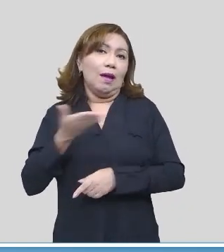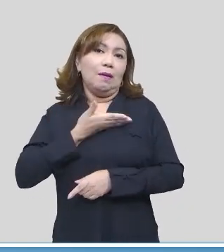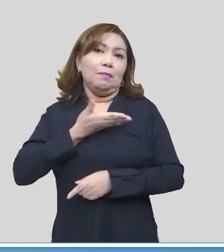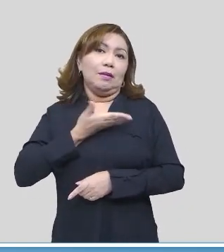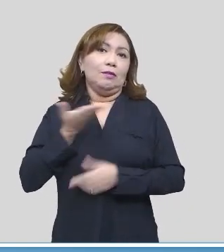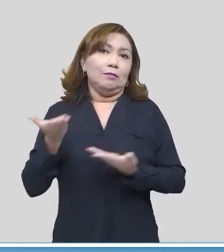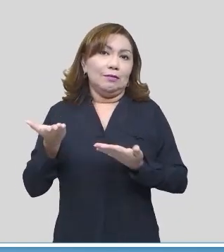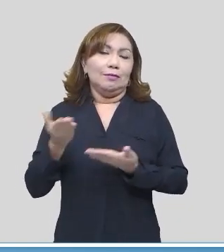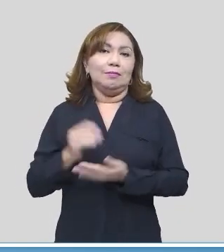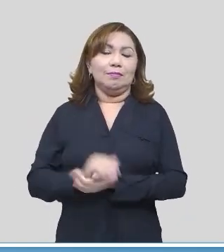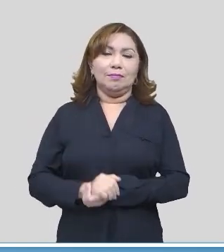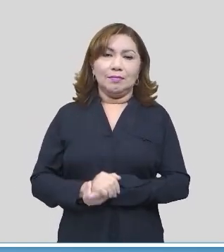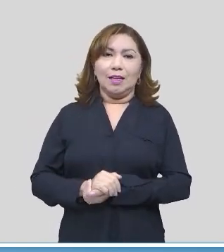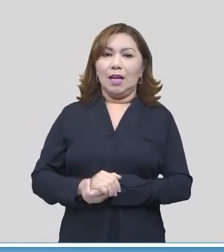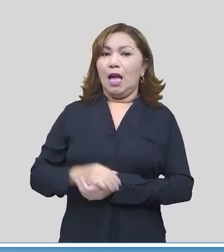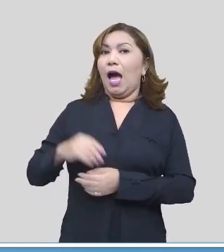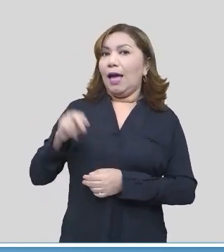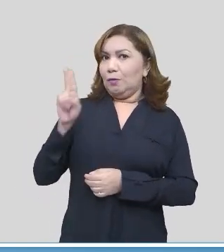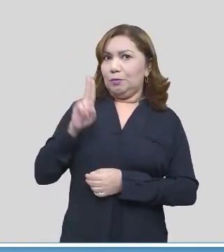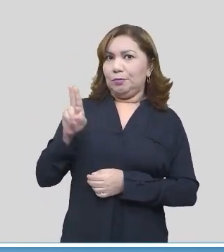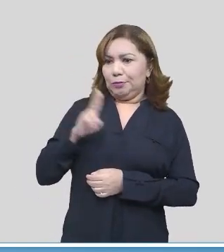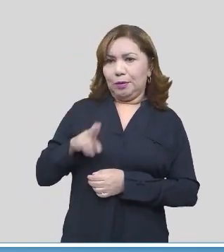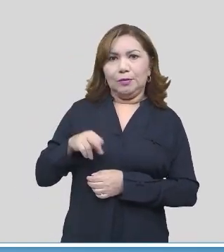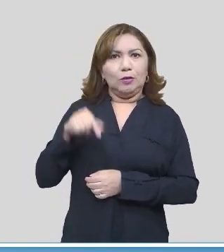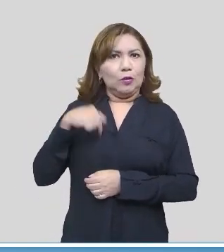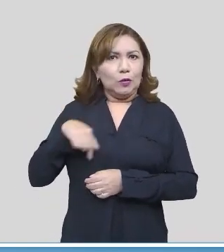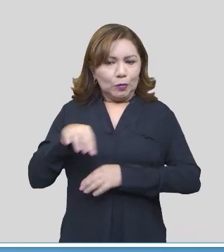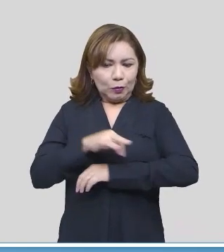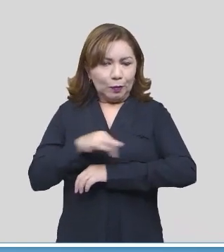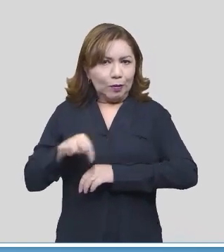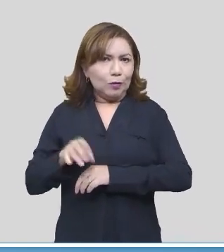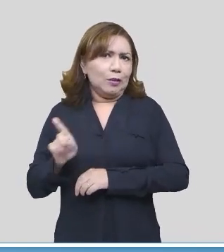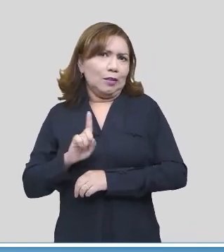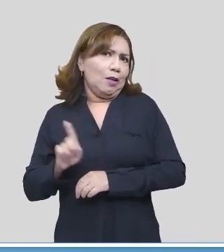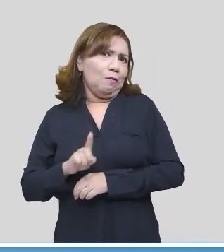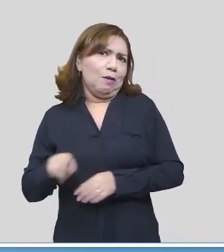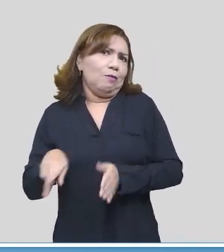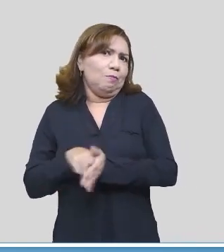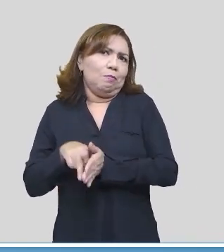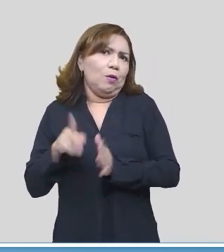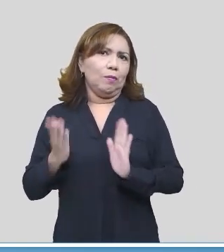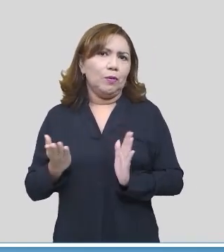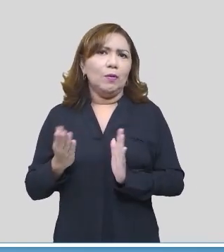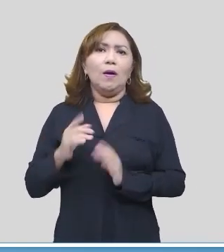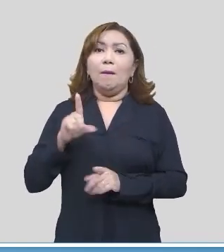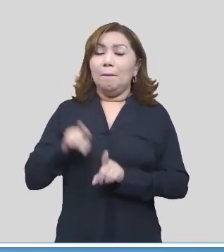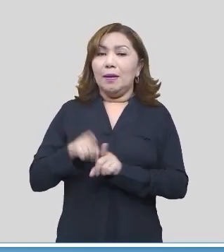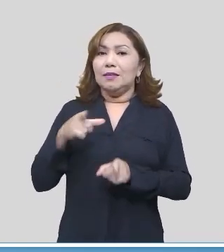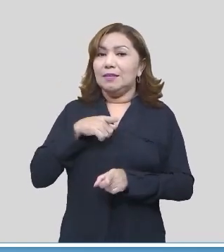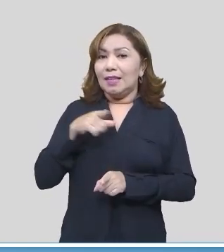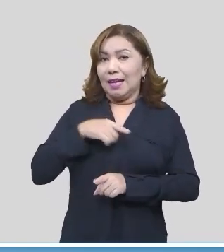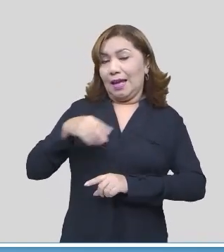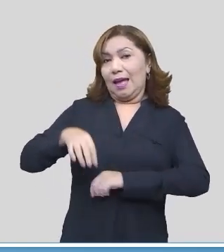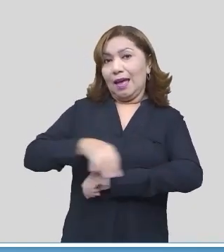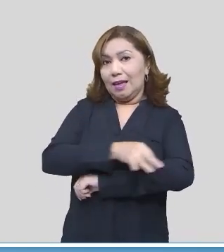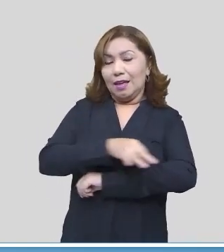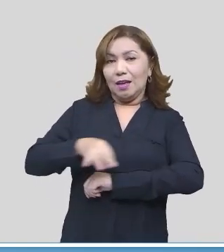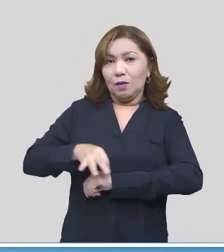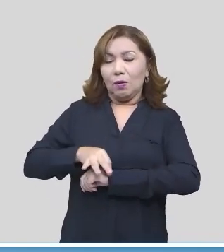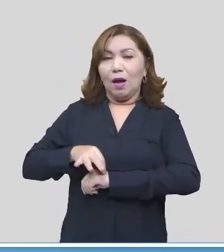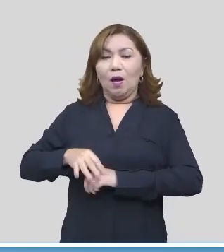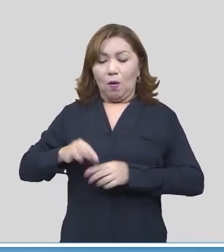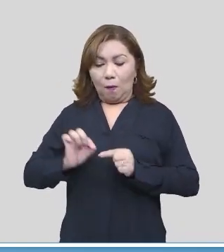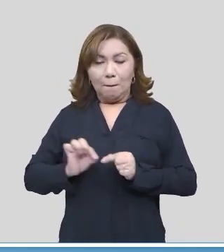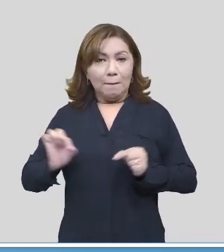Assim, faço uso de instrumentos não convencionais de medidas. Já os convencionais podemos usar a régua, o metro, a